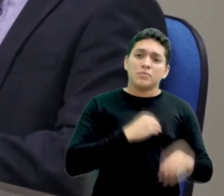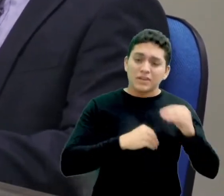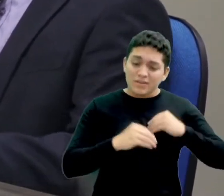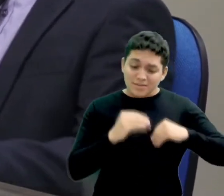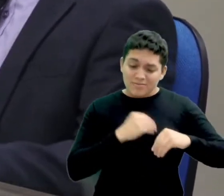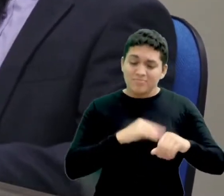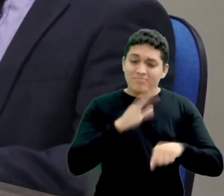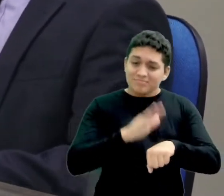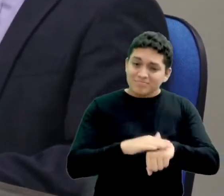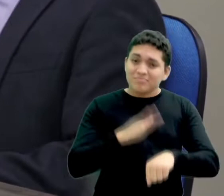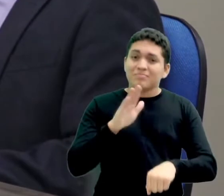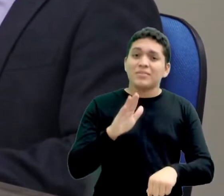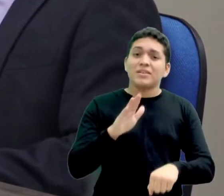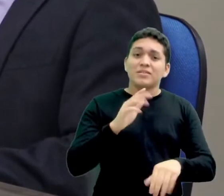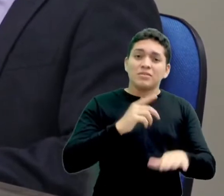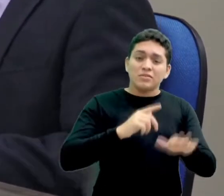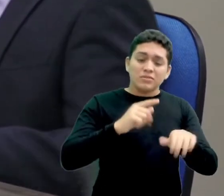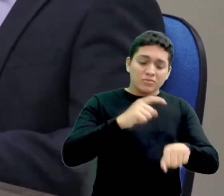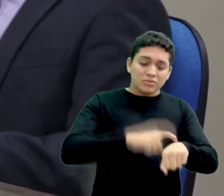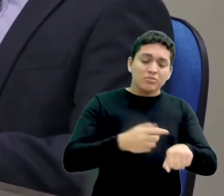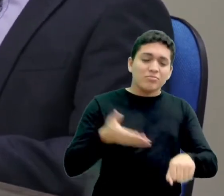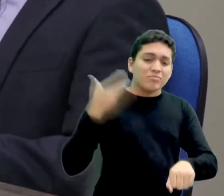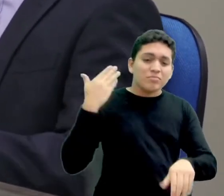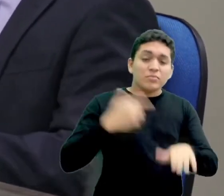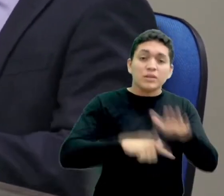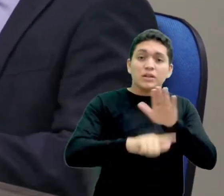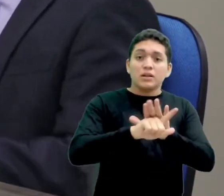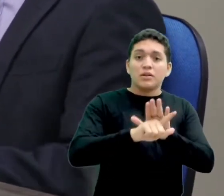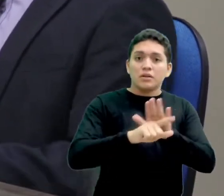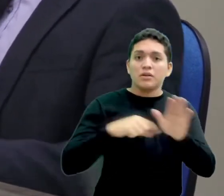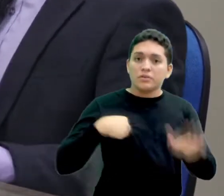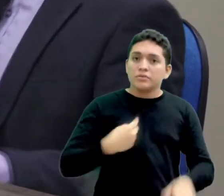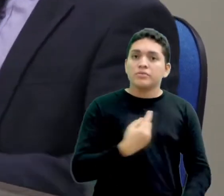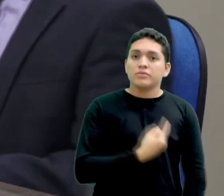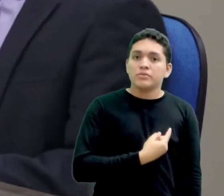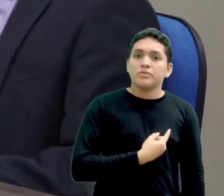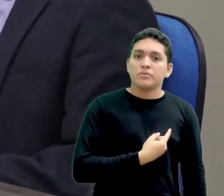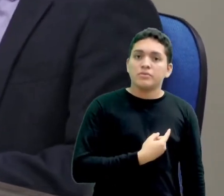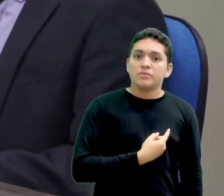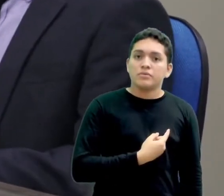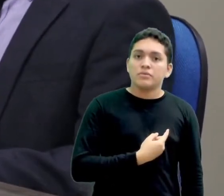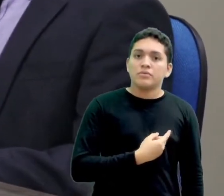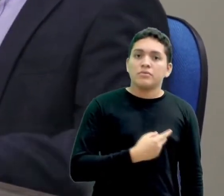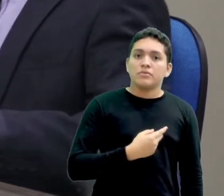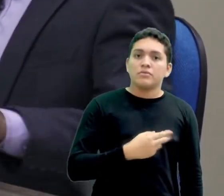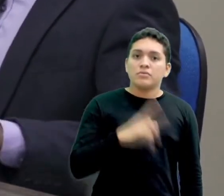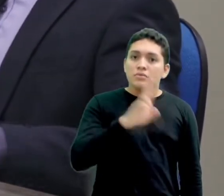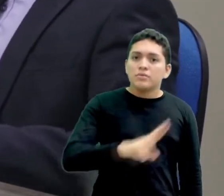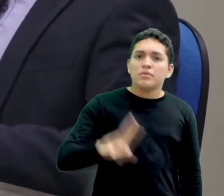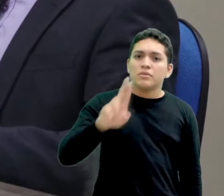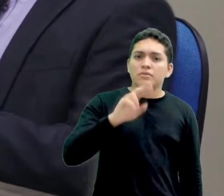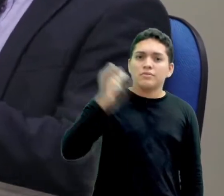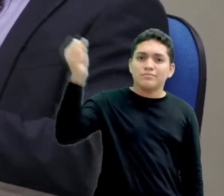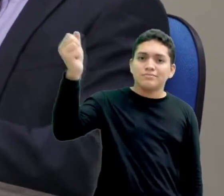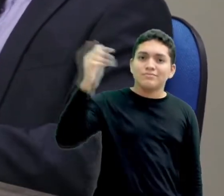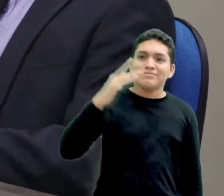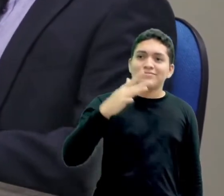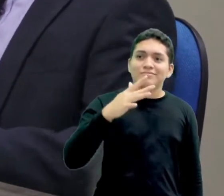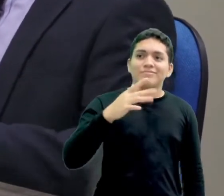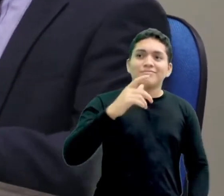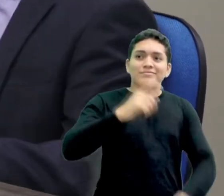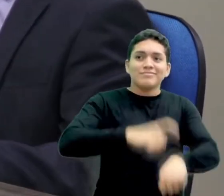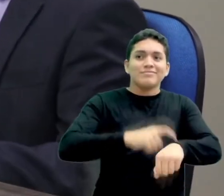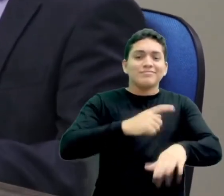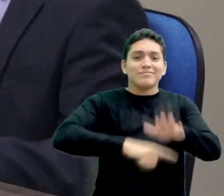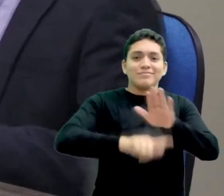que no período da lei, a superabundou, a gente usa a expressão, né, superabundou a graça. Não, mas você vive no período da lei, que a